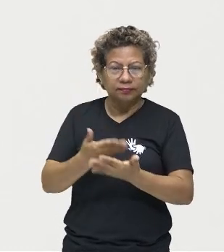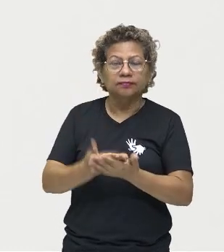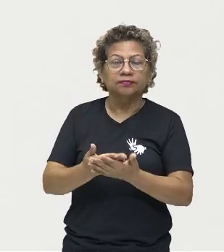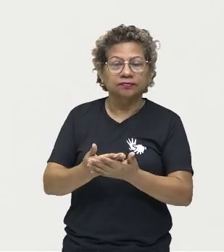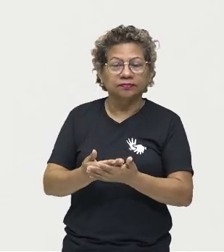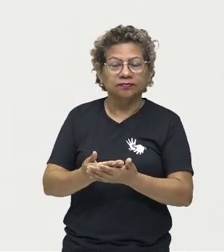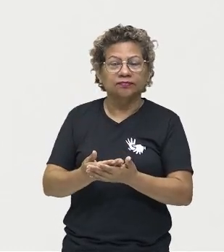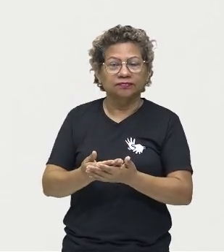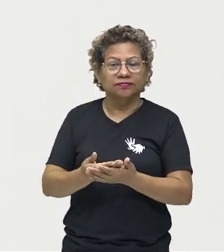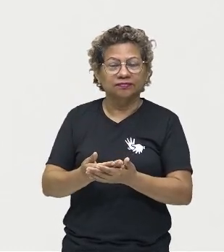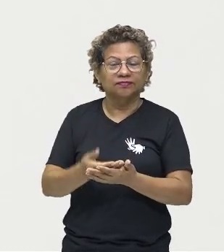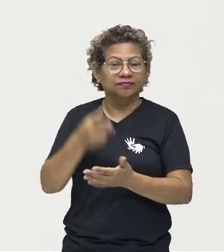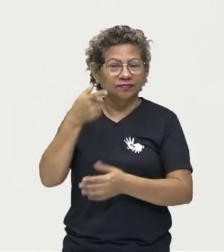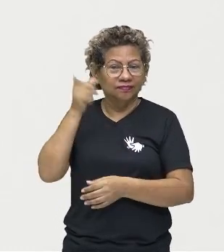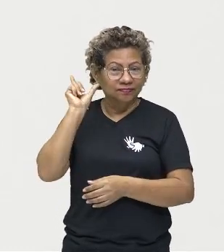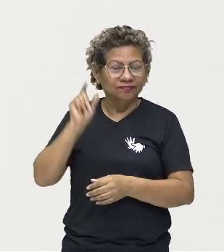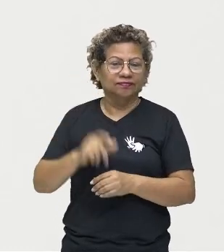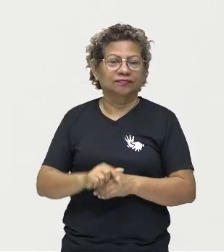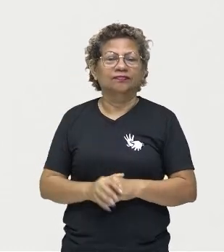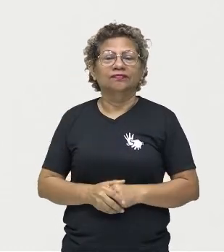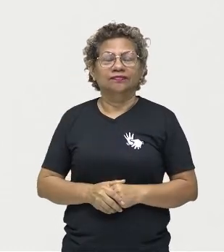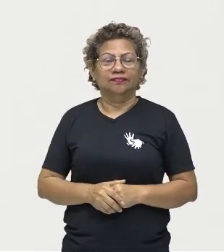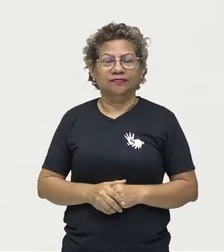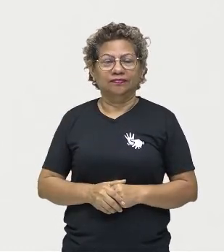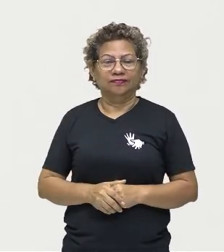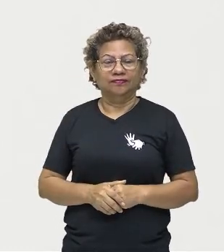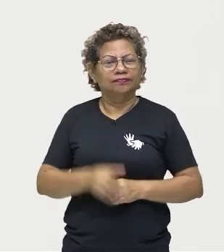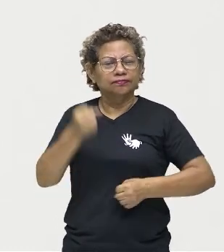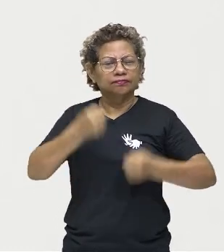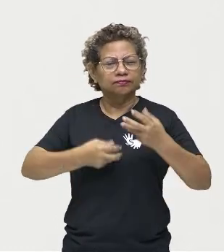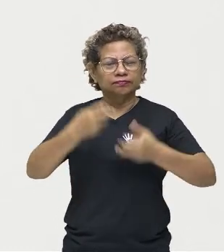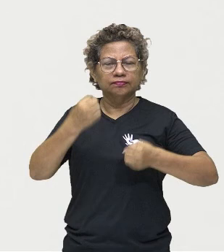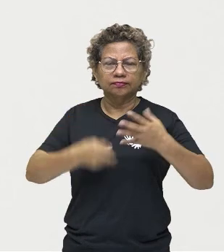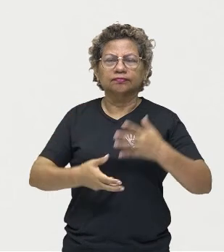baricentro ele tem uma característica particular, né?